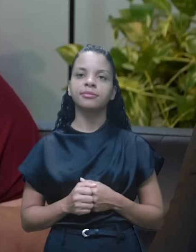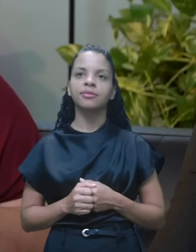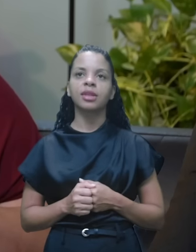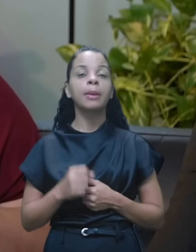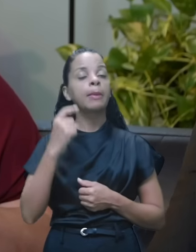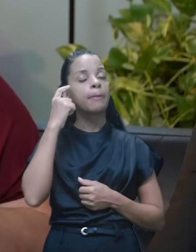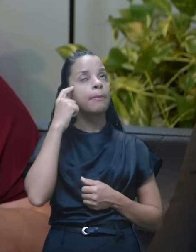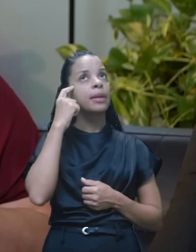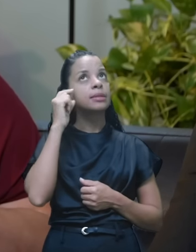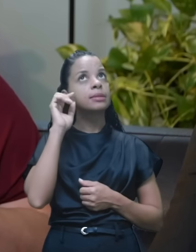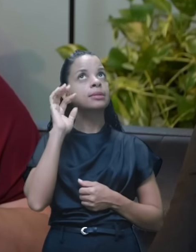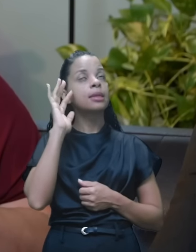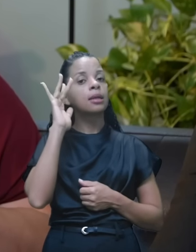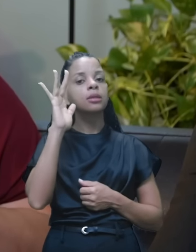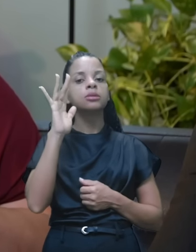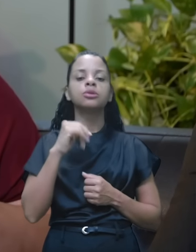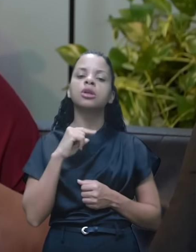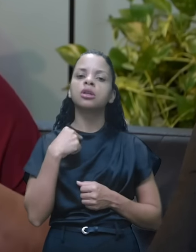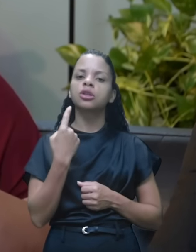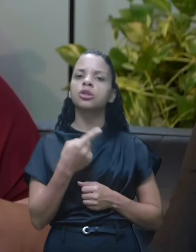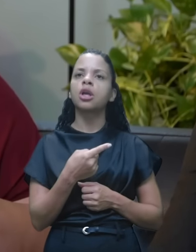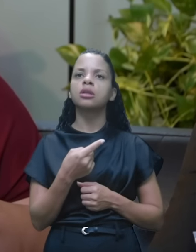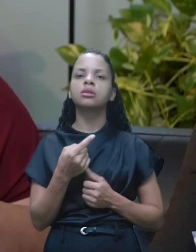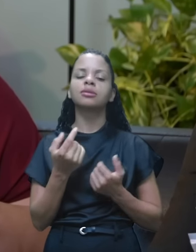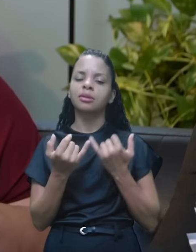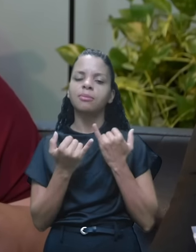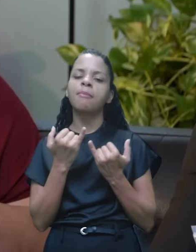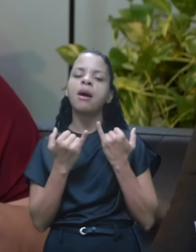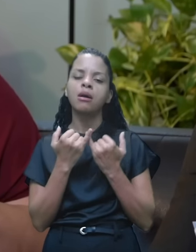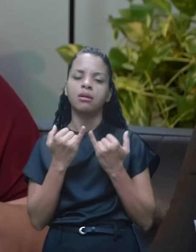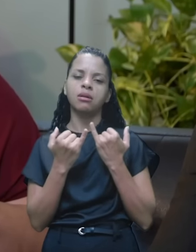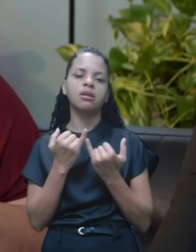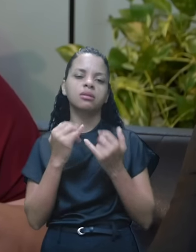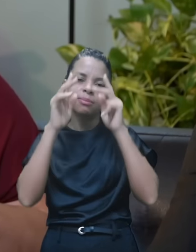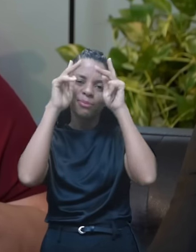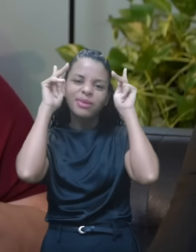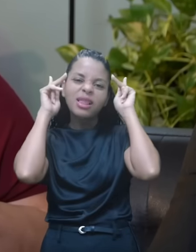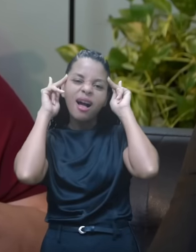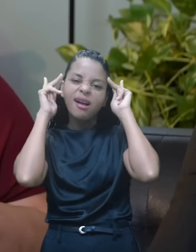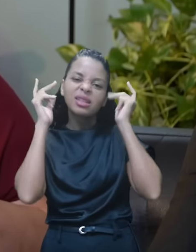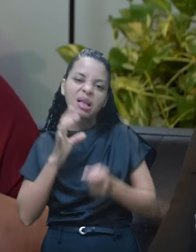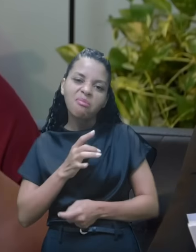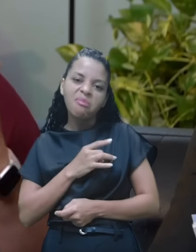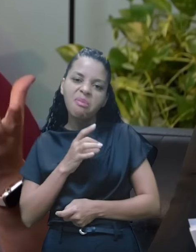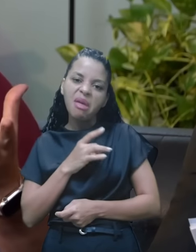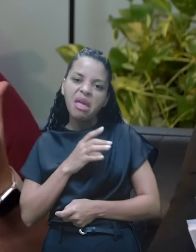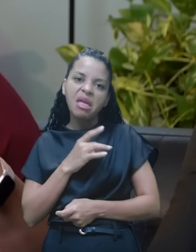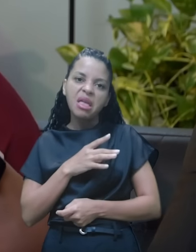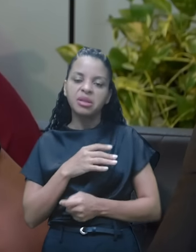E eu fico pensando quantas vezes nós somos, né, parecidos com Pilatos. E ele